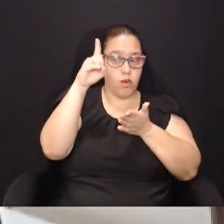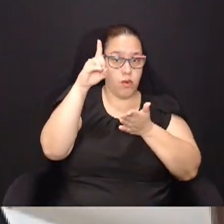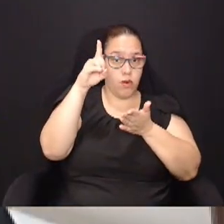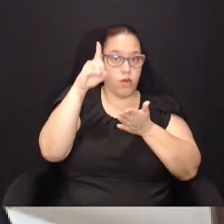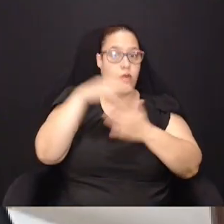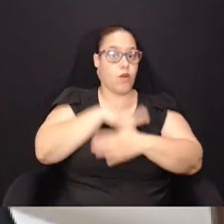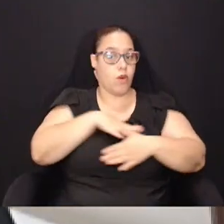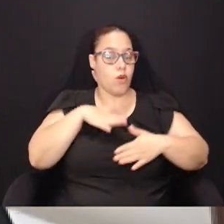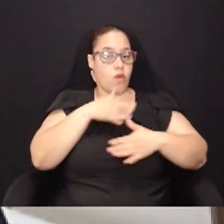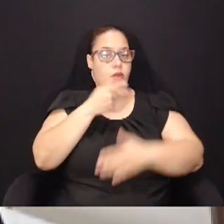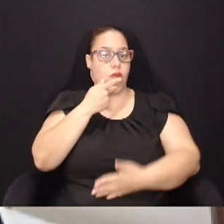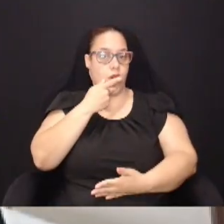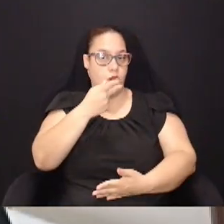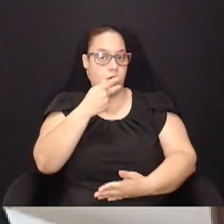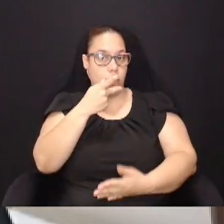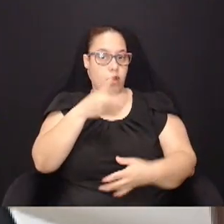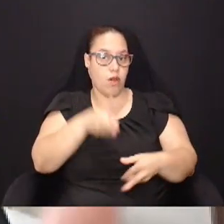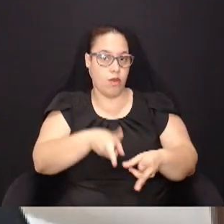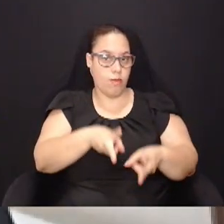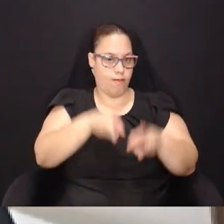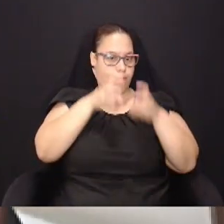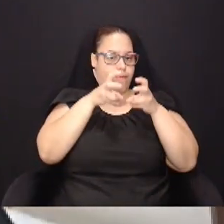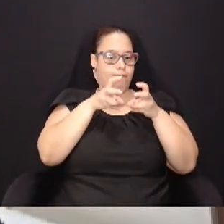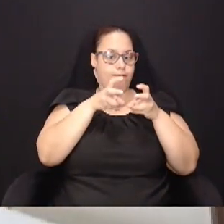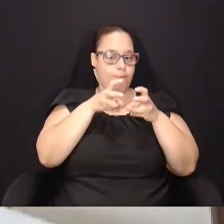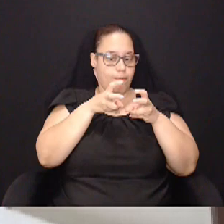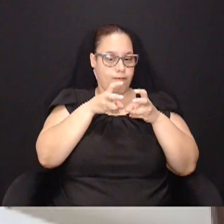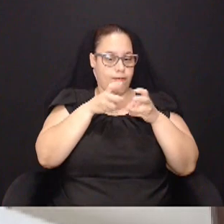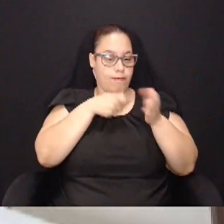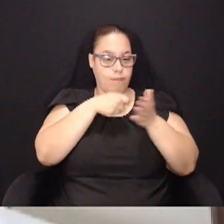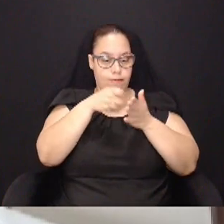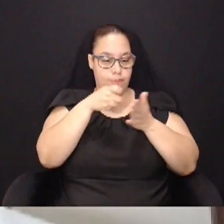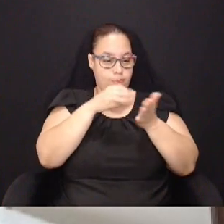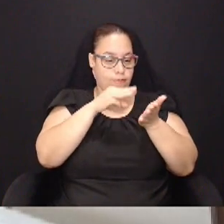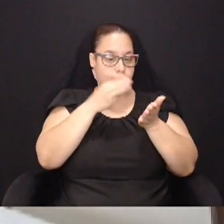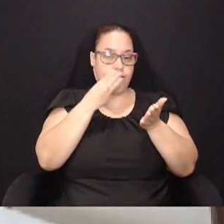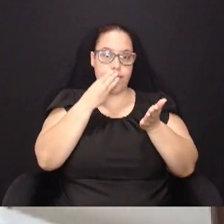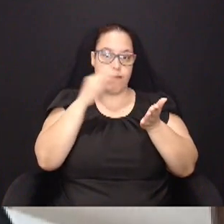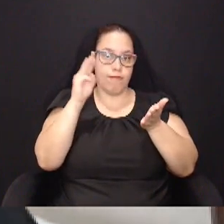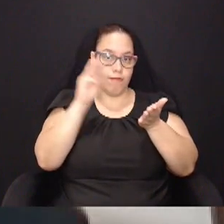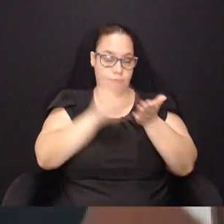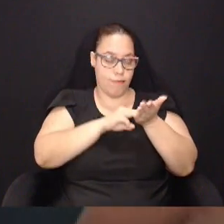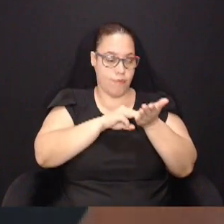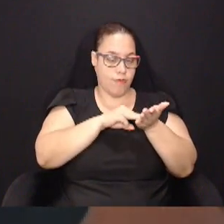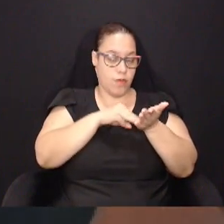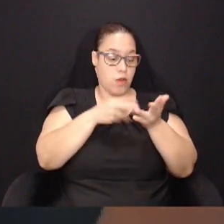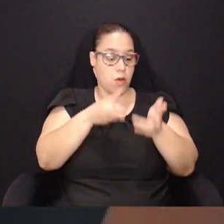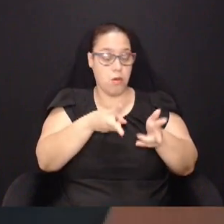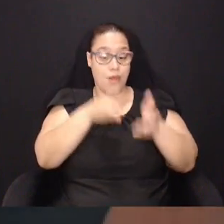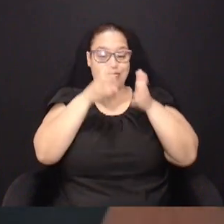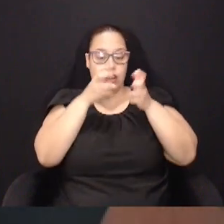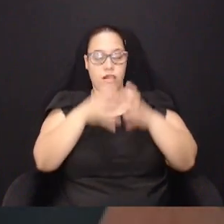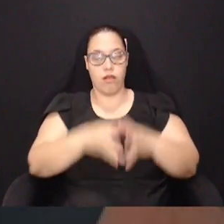E a gente percebe nas cartas que lemos, eu principalmente percebo muito isso, que